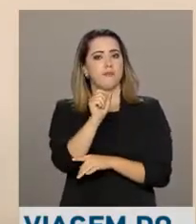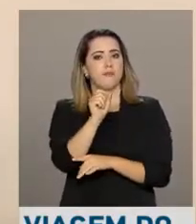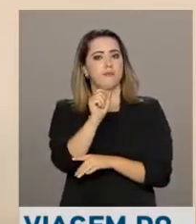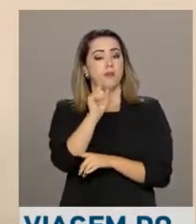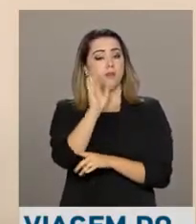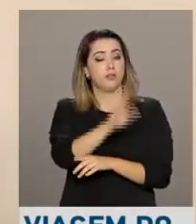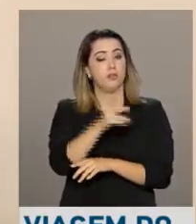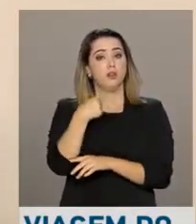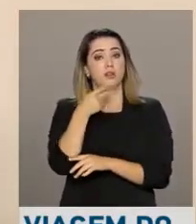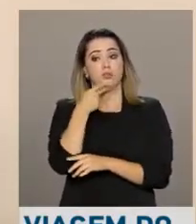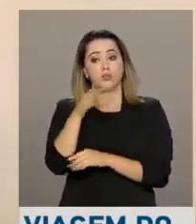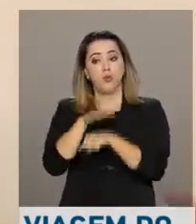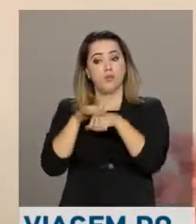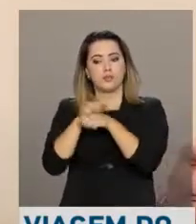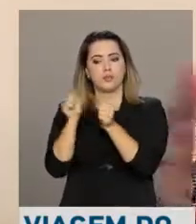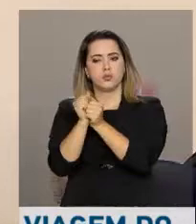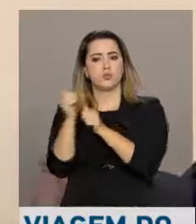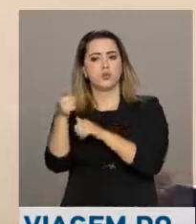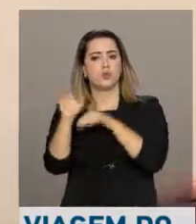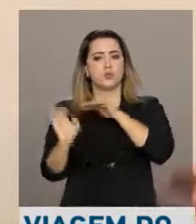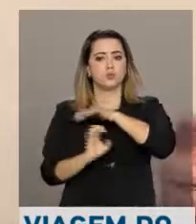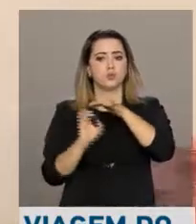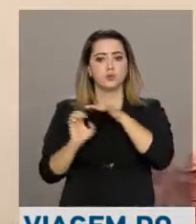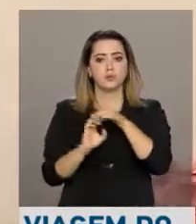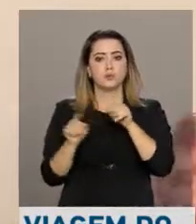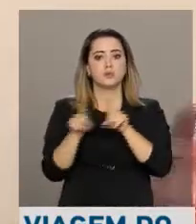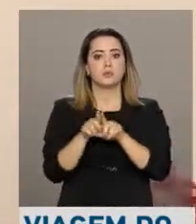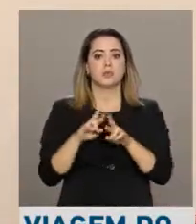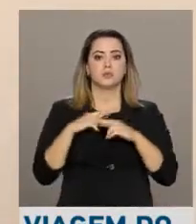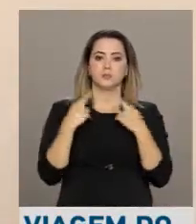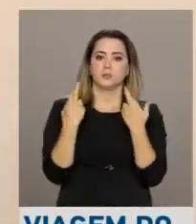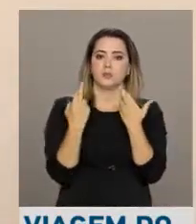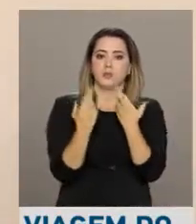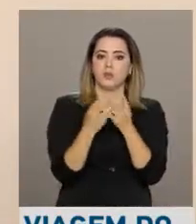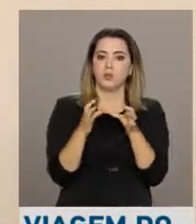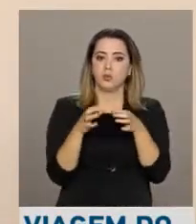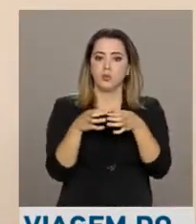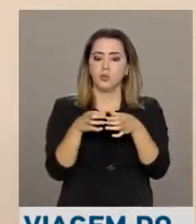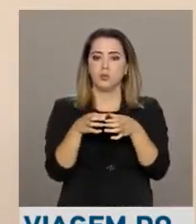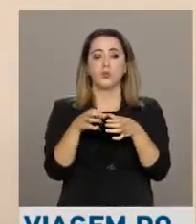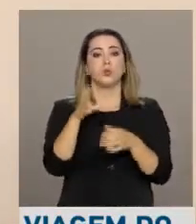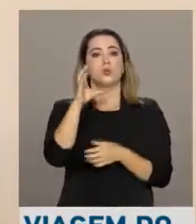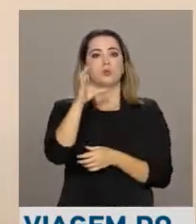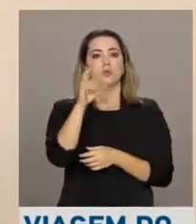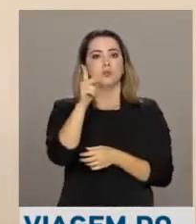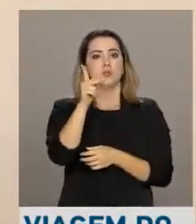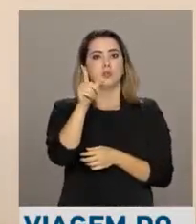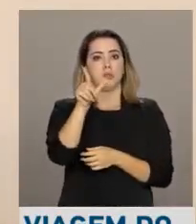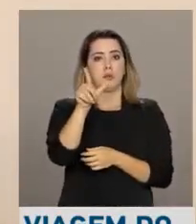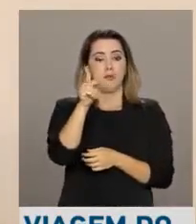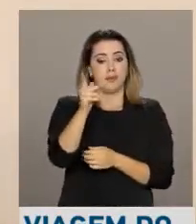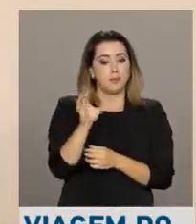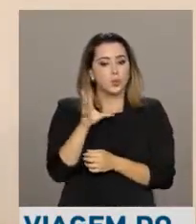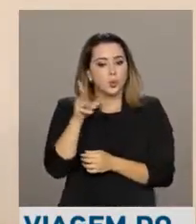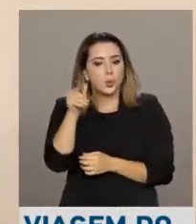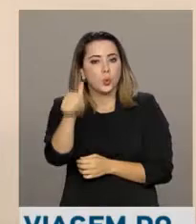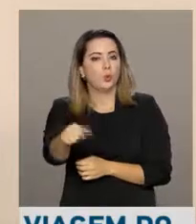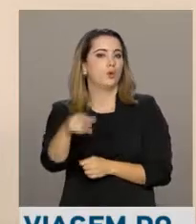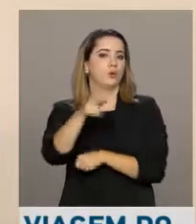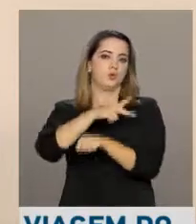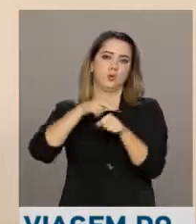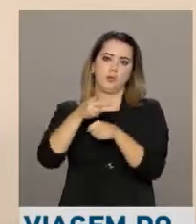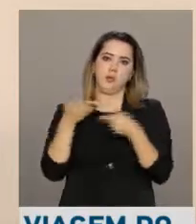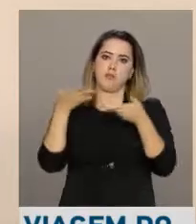depois do meio dia fizemos aproveitei para fazer uma reunião da cplp compareceram todos os países da cplp